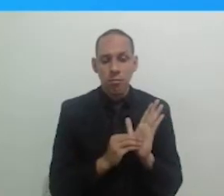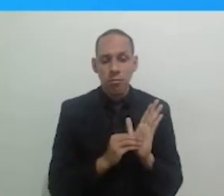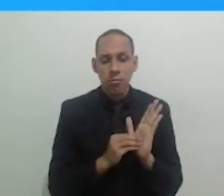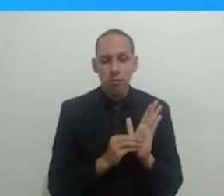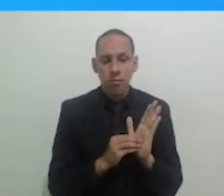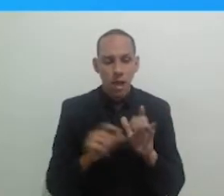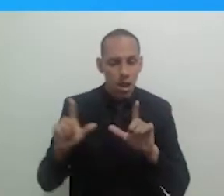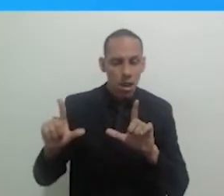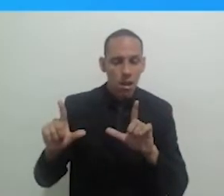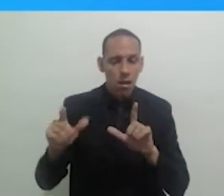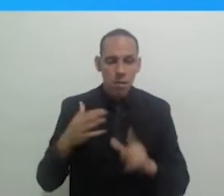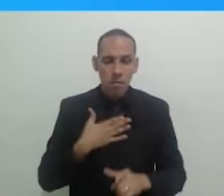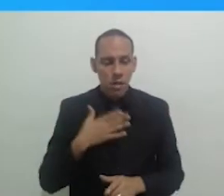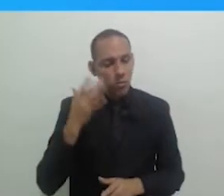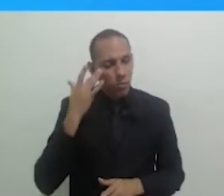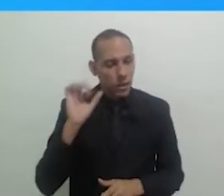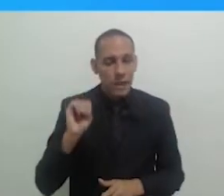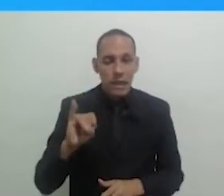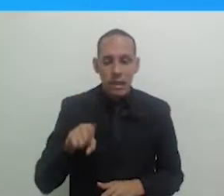está atualizado,